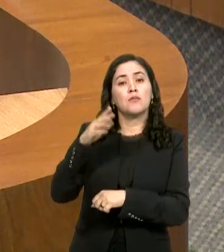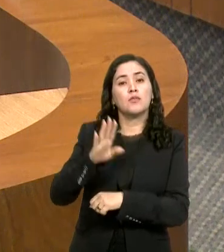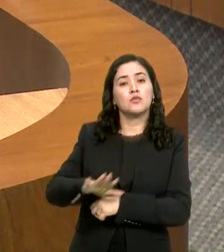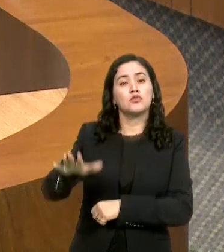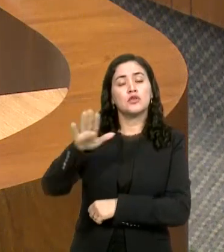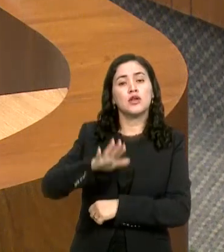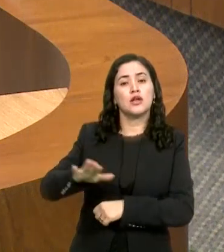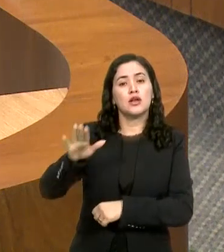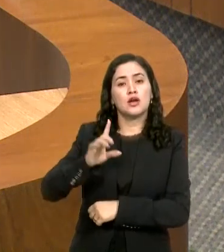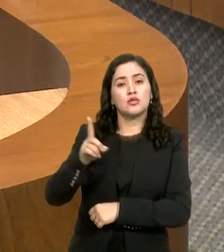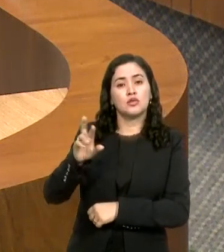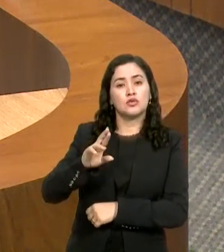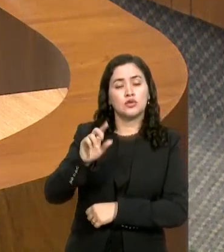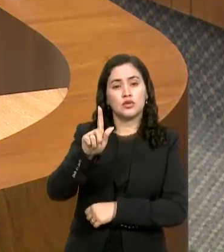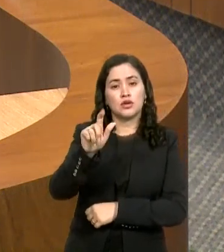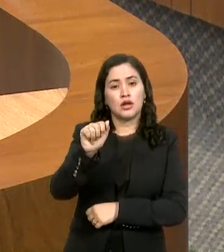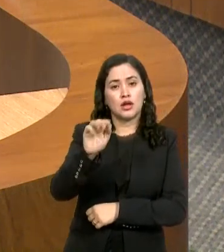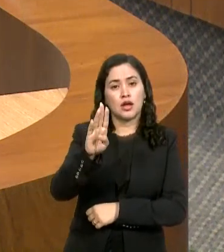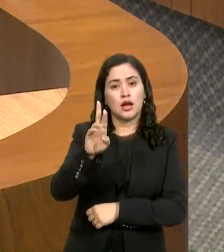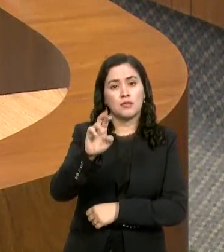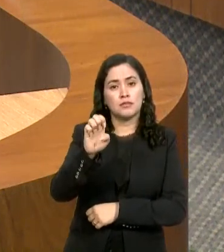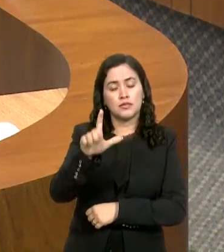sobre o projeto propriamente dito.